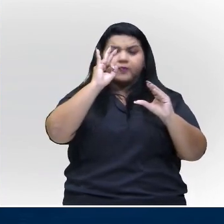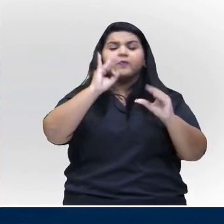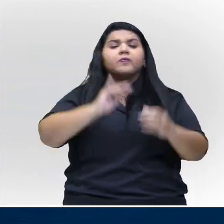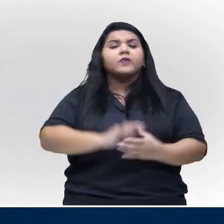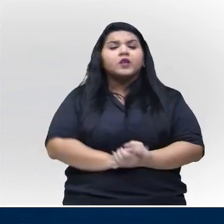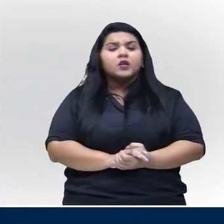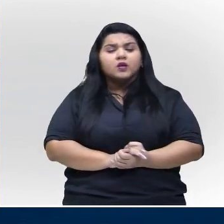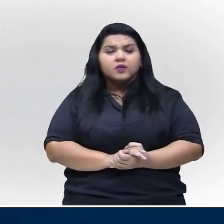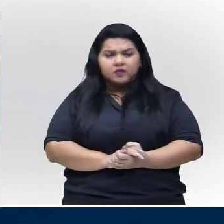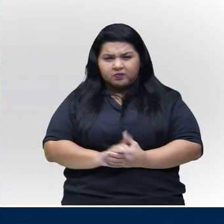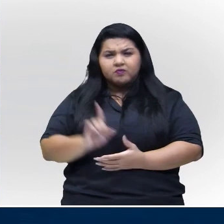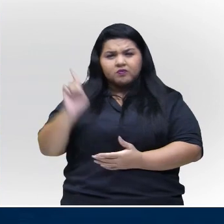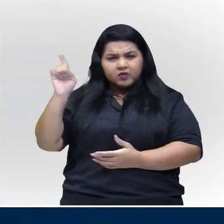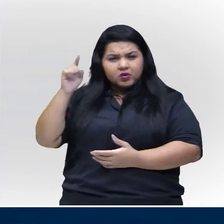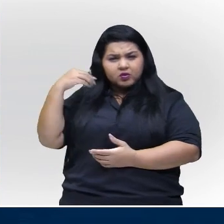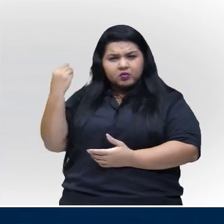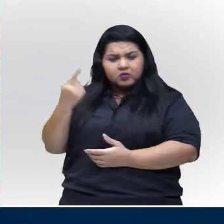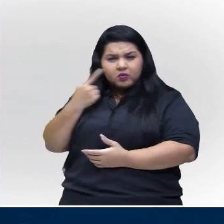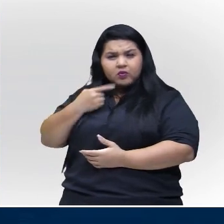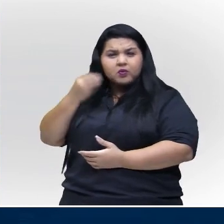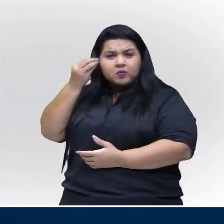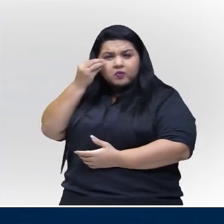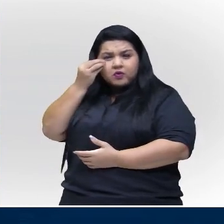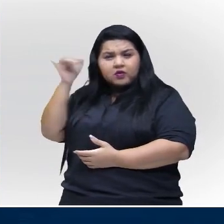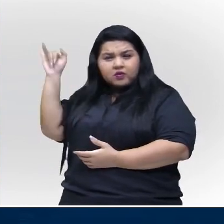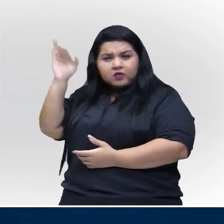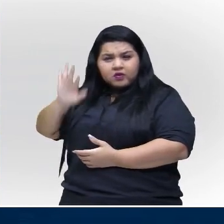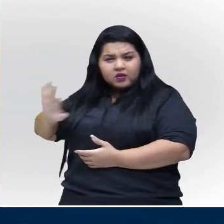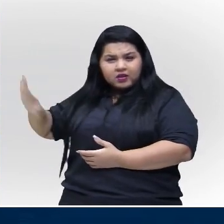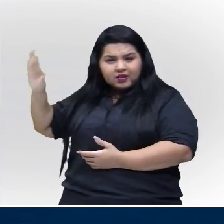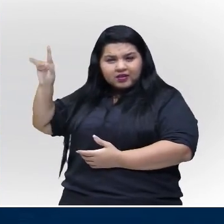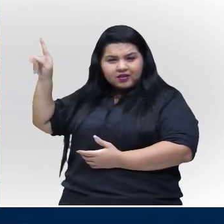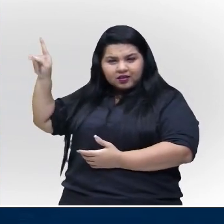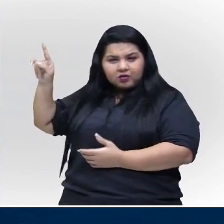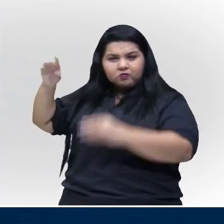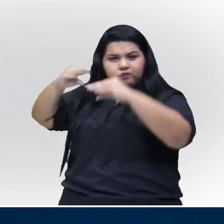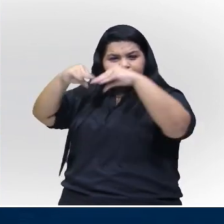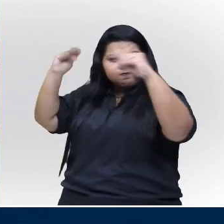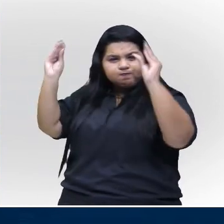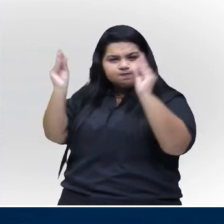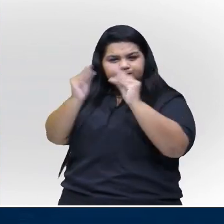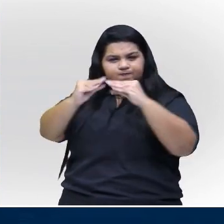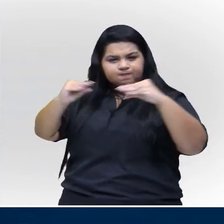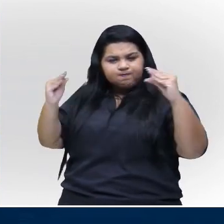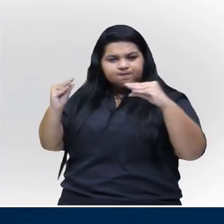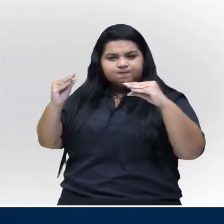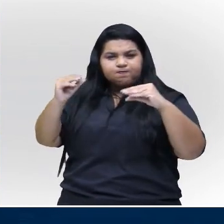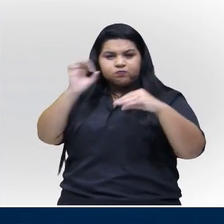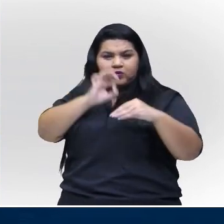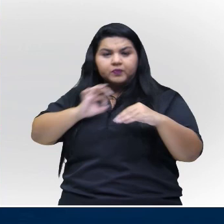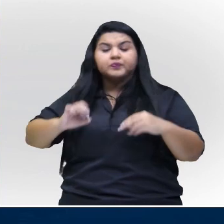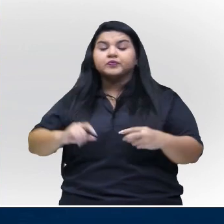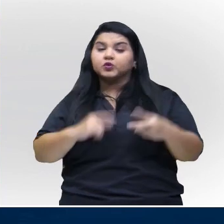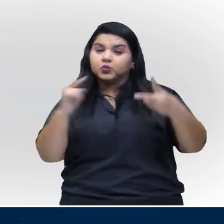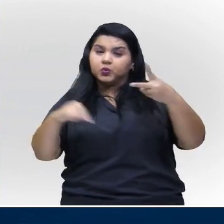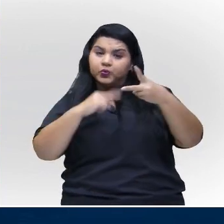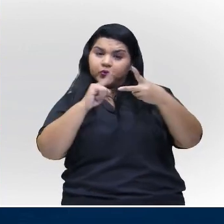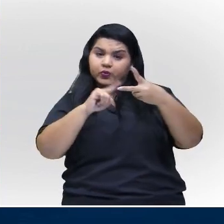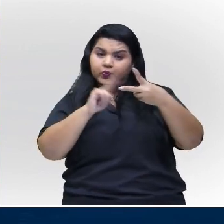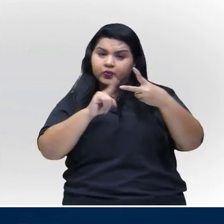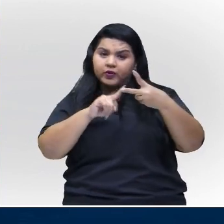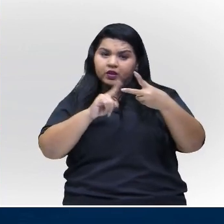estrutura, né, aí nós observamos na imagem onde ele se apresenta. E nós temos também um